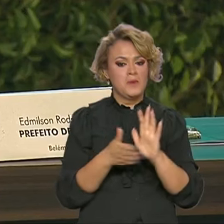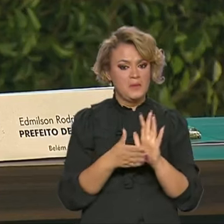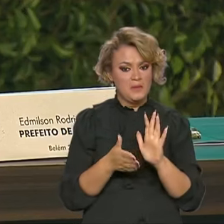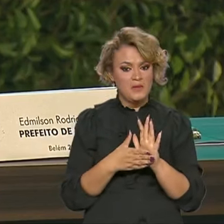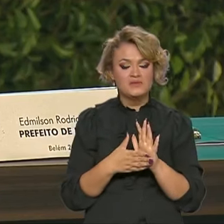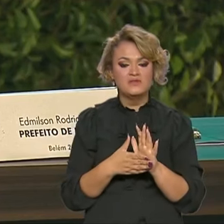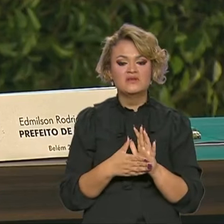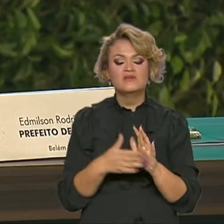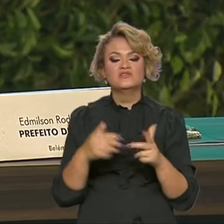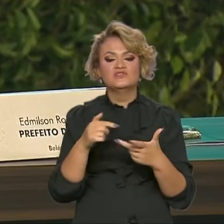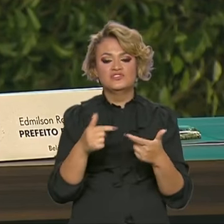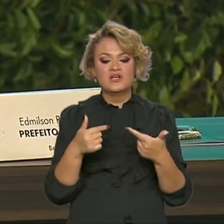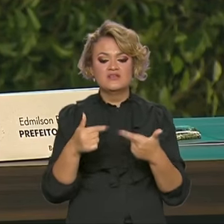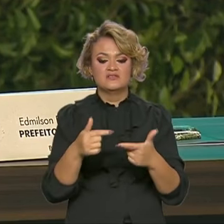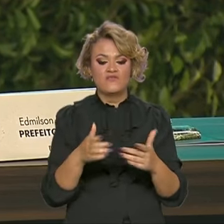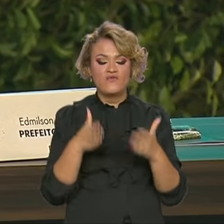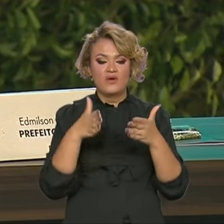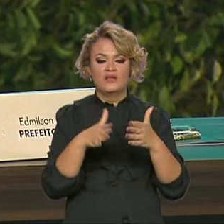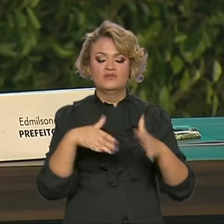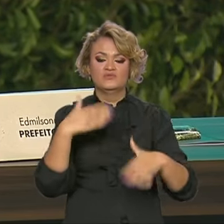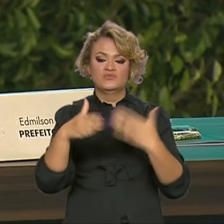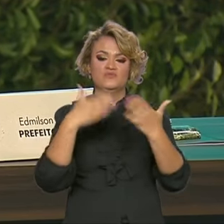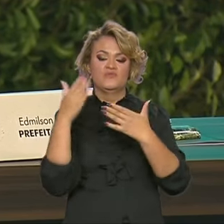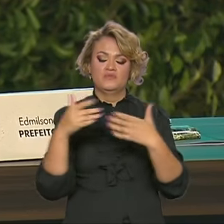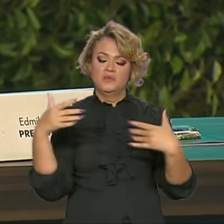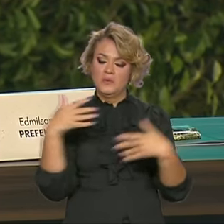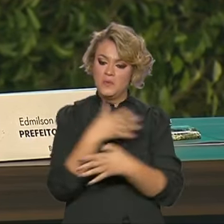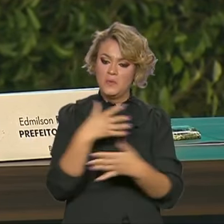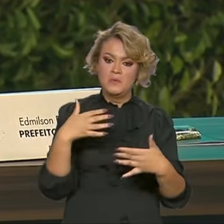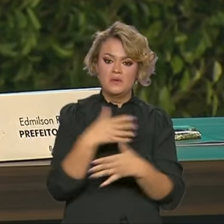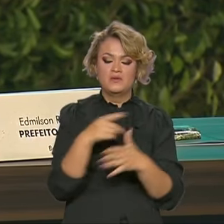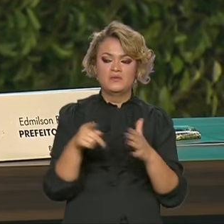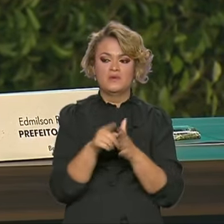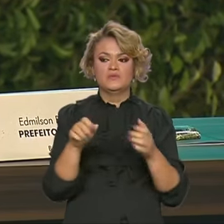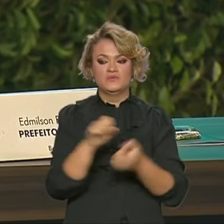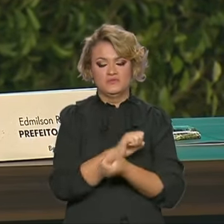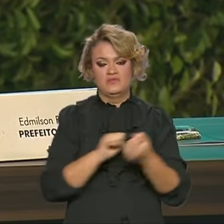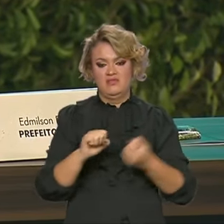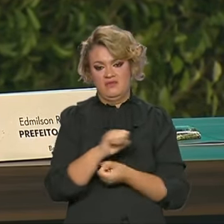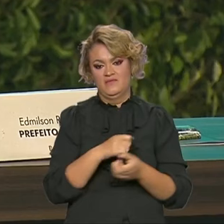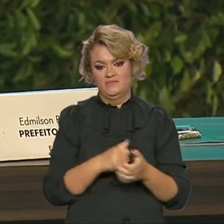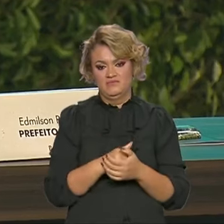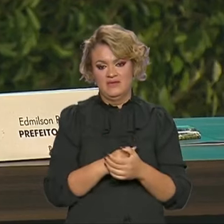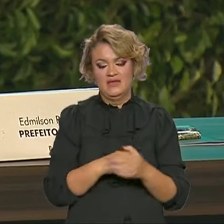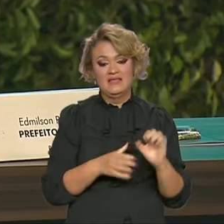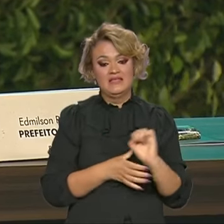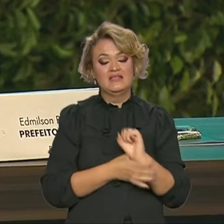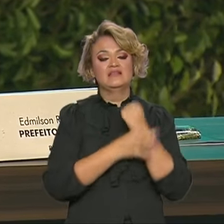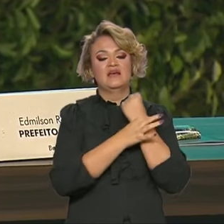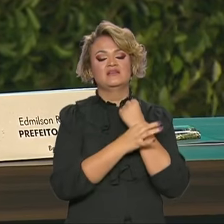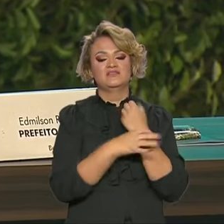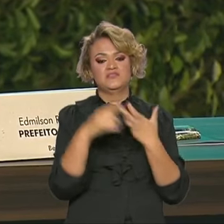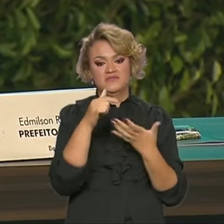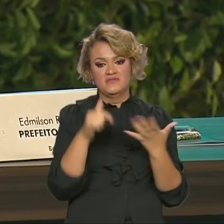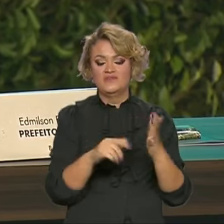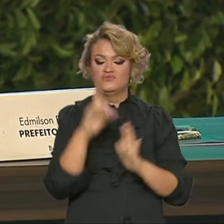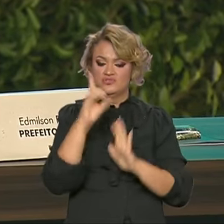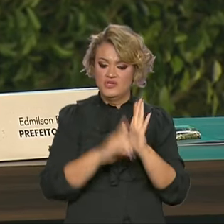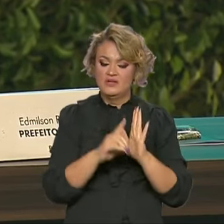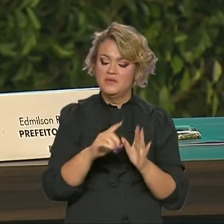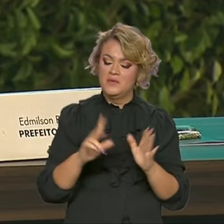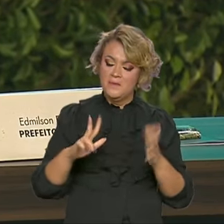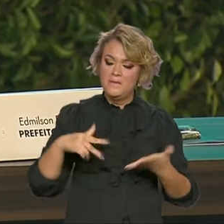propostas de ação no rumo do desenvolvimento urbano sustentável da Amazônia, garantindo os direitos e